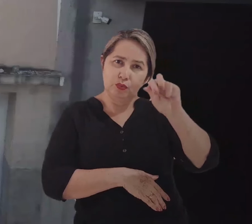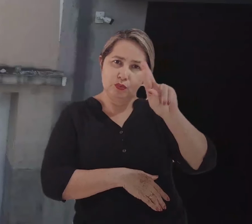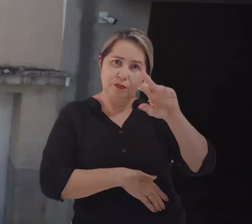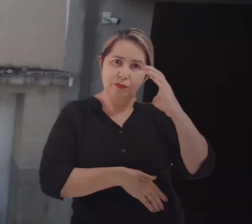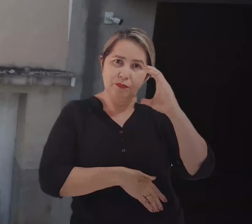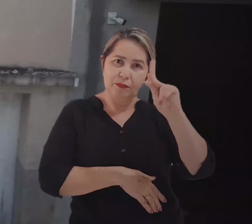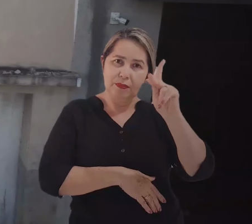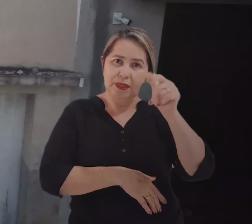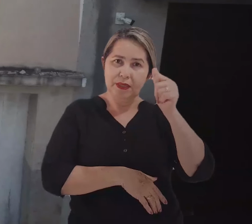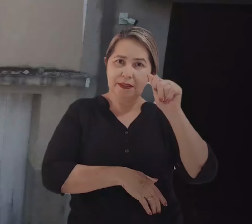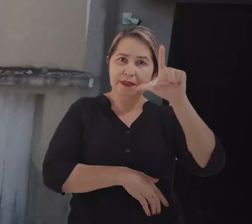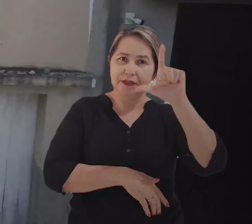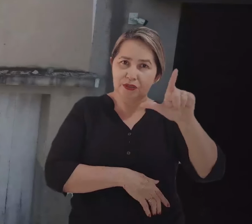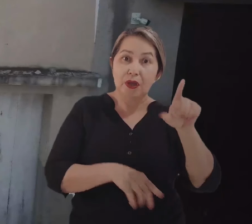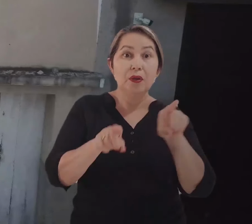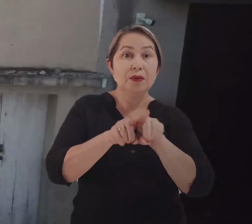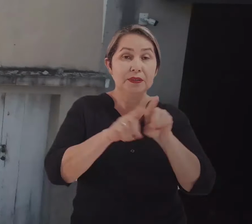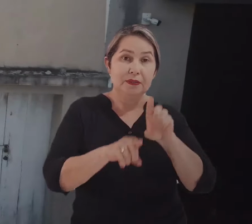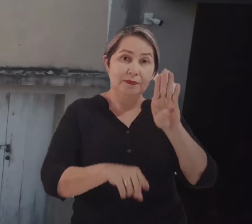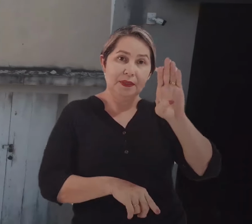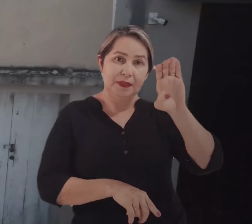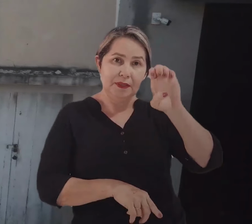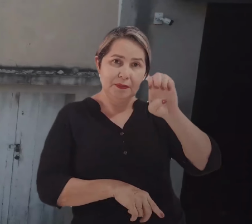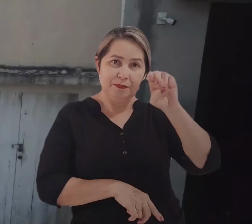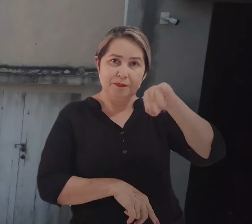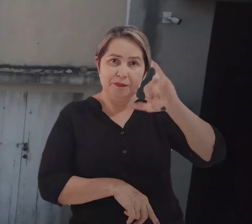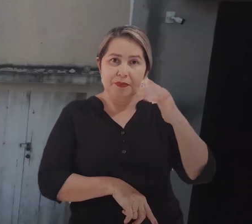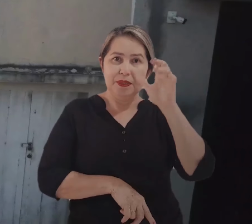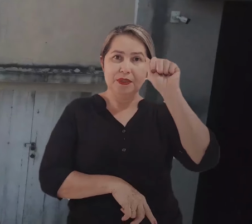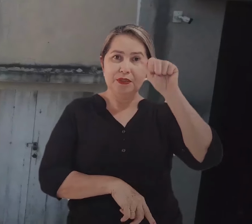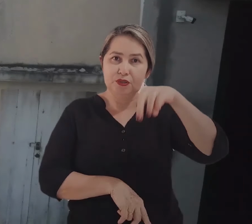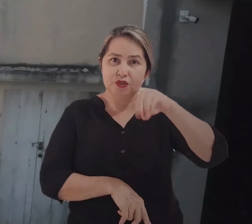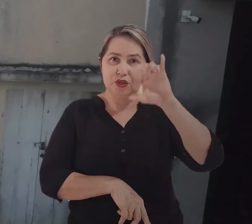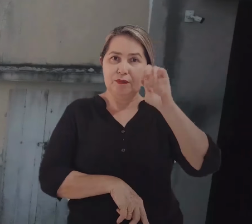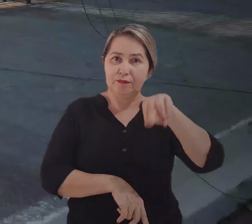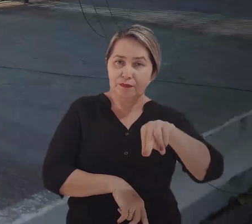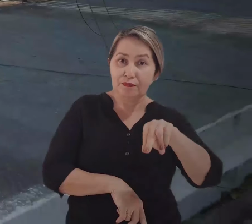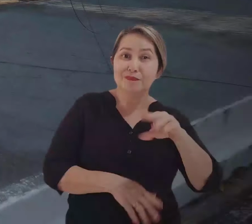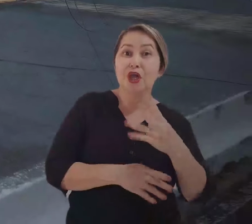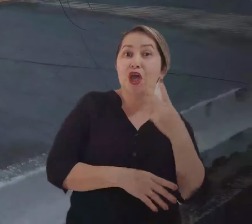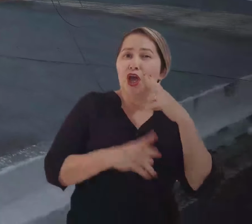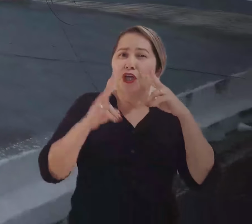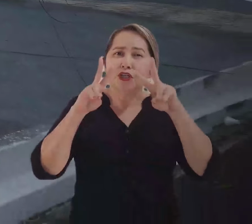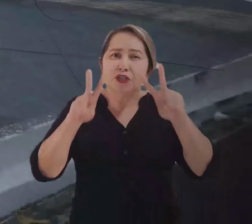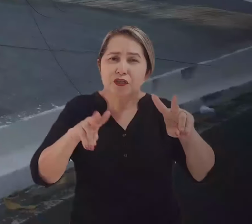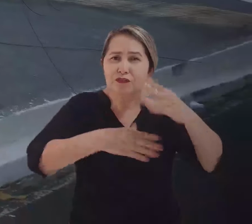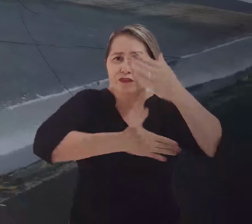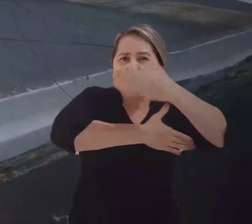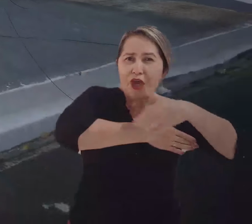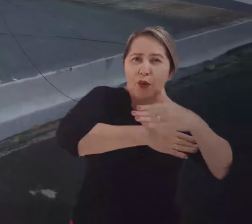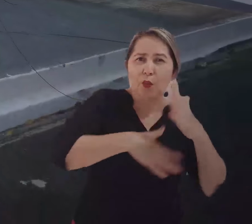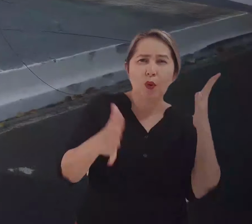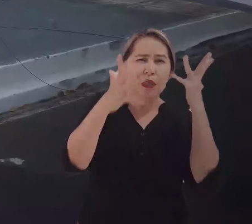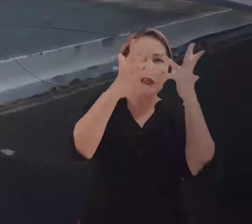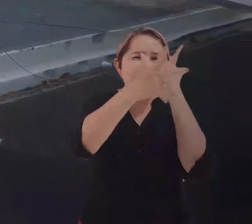Constant permite contemplar um tipo de beleza muito peculiar que essas ruas da velha Marabá possuem.